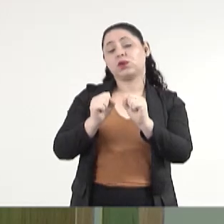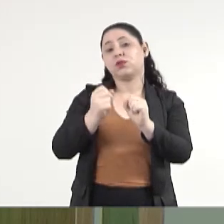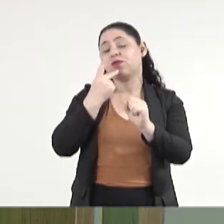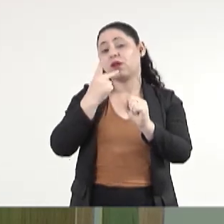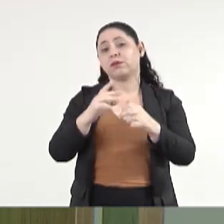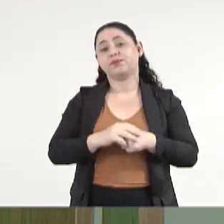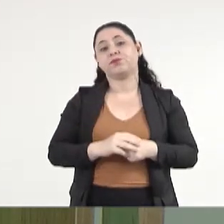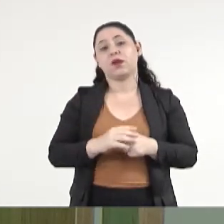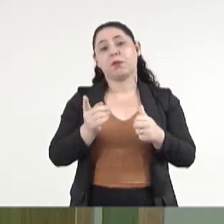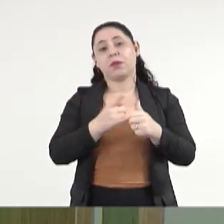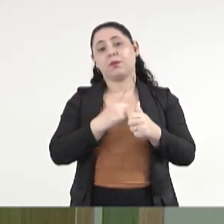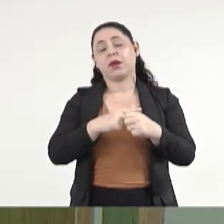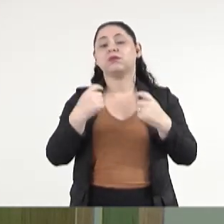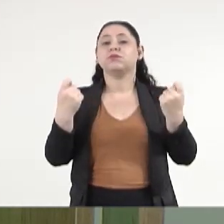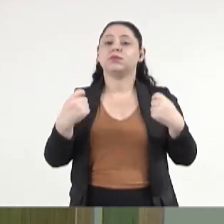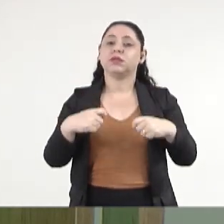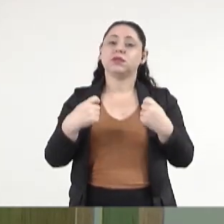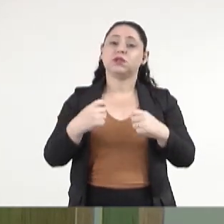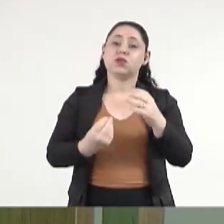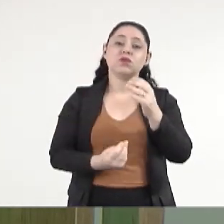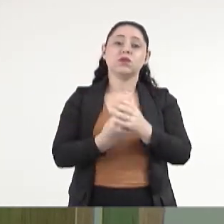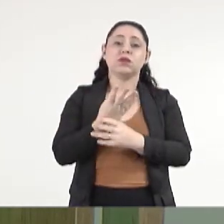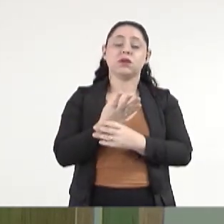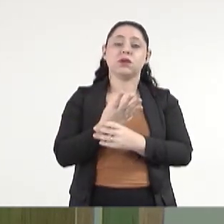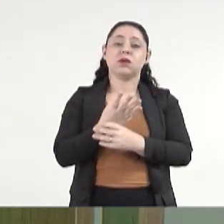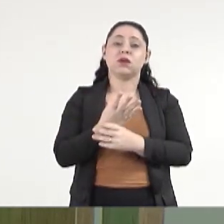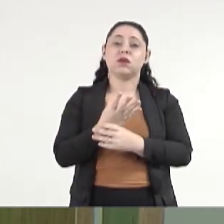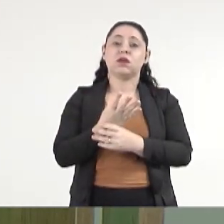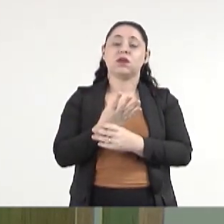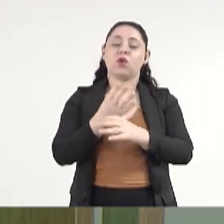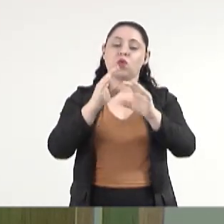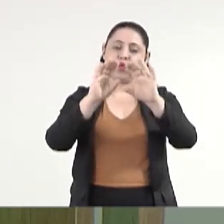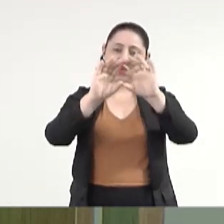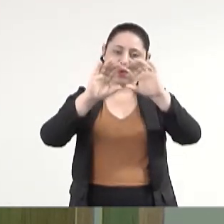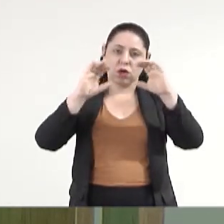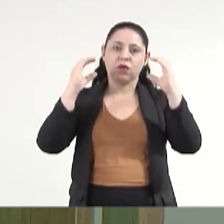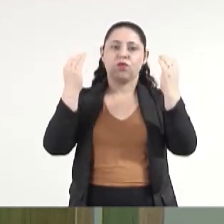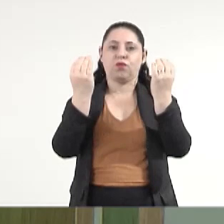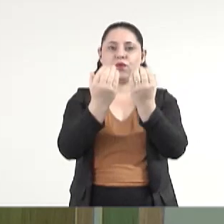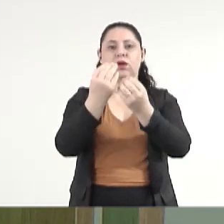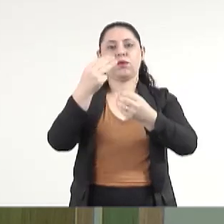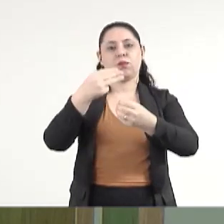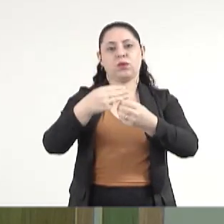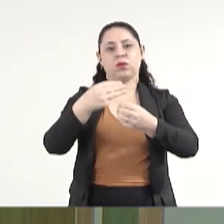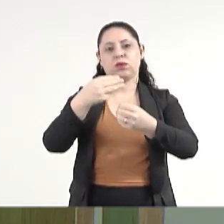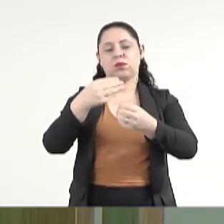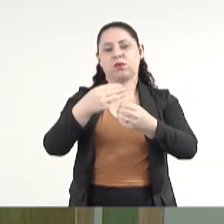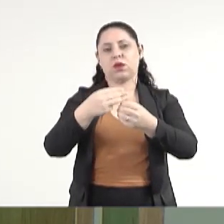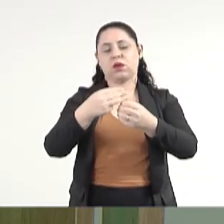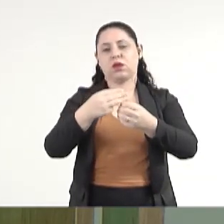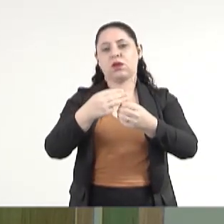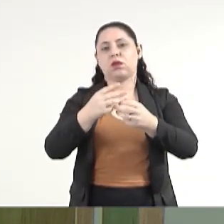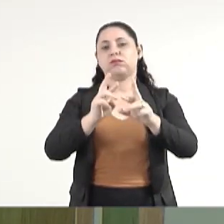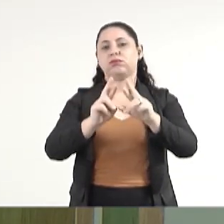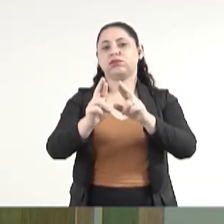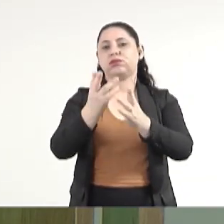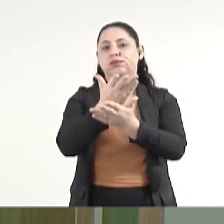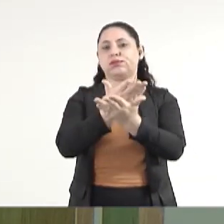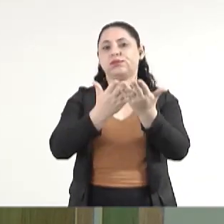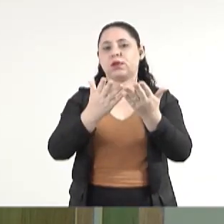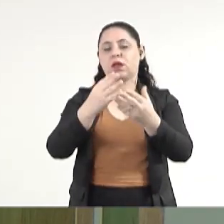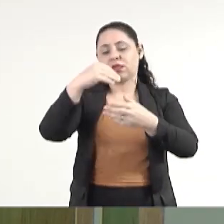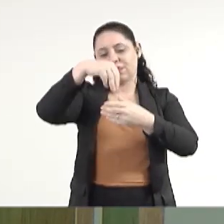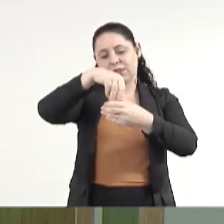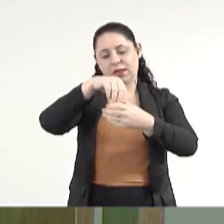pode dizer. Uma delas é a necessidade de se criar uma conferência dos municípios que estão envolvidos